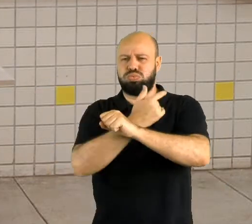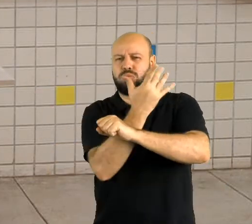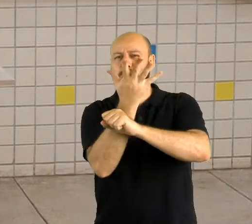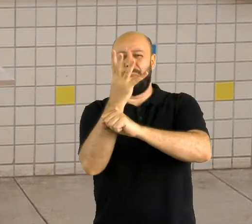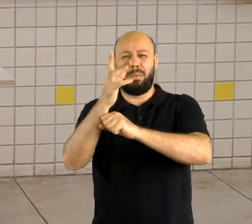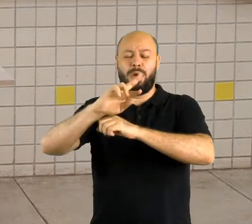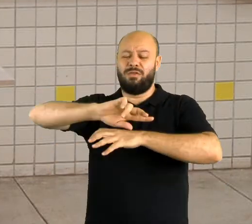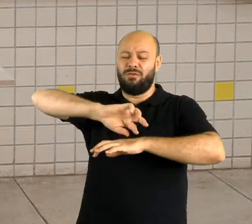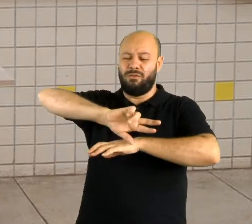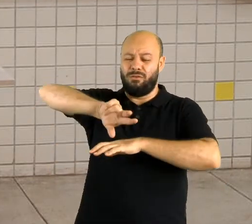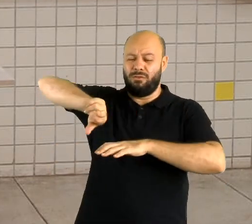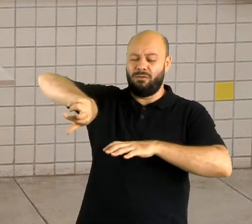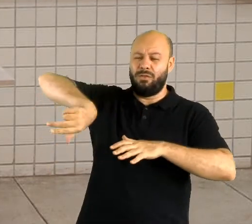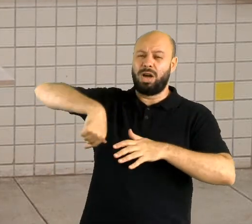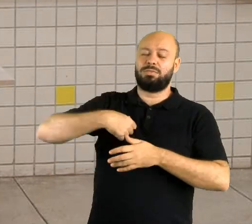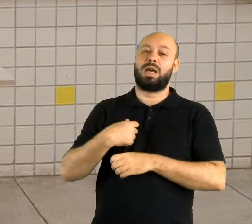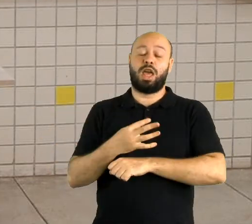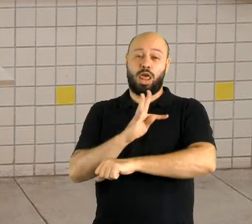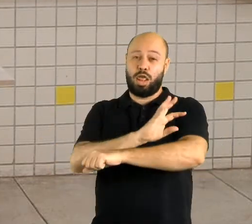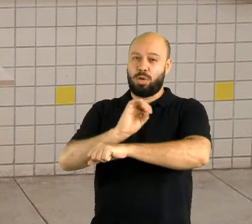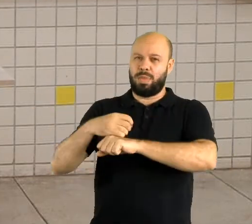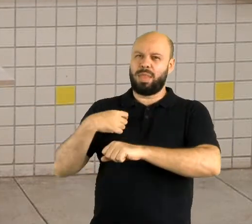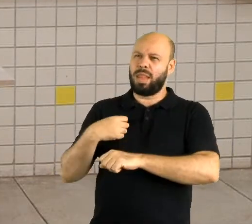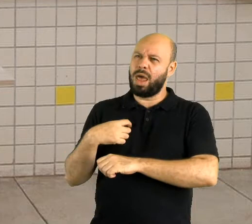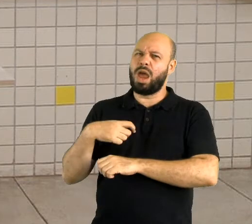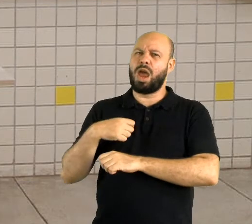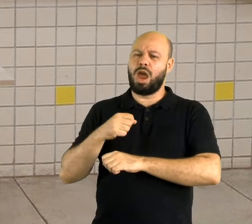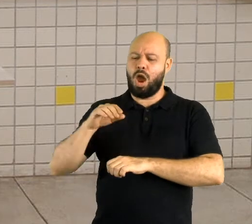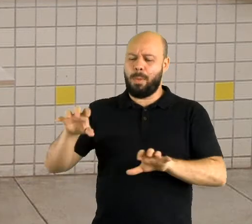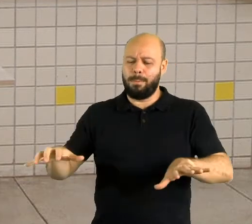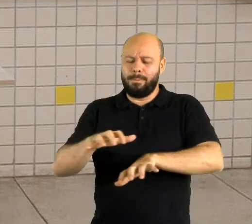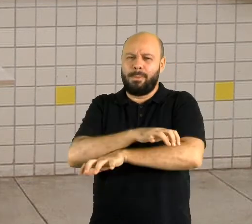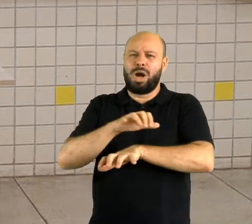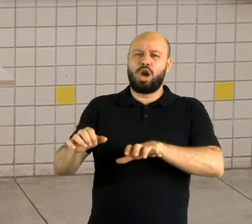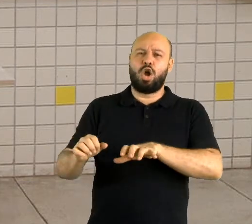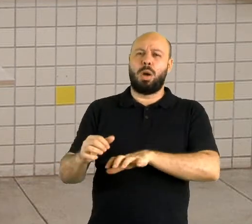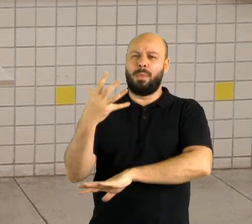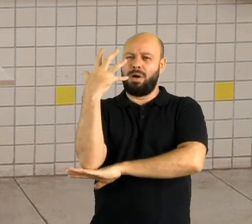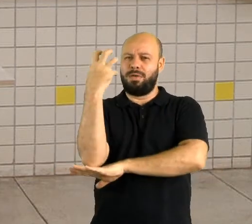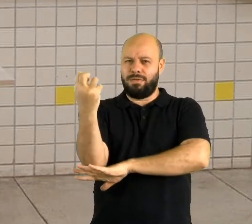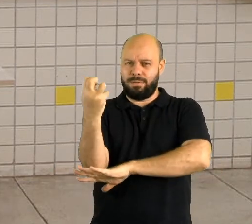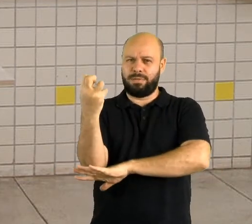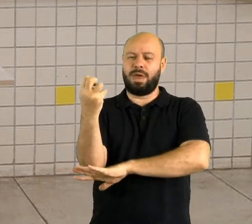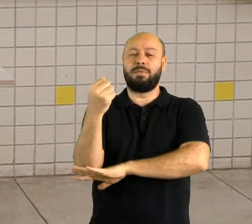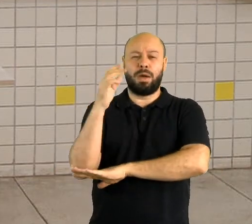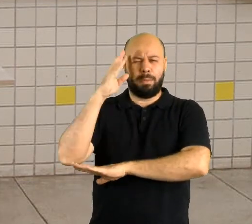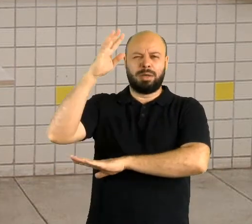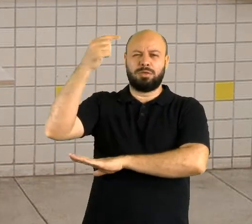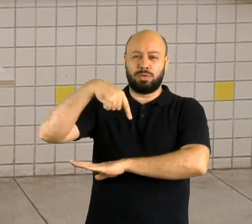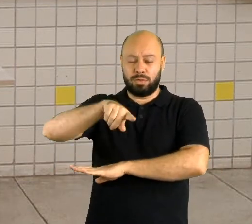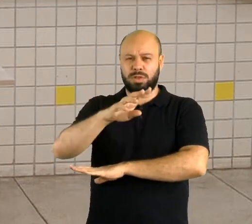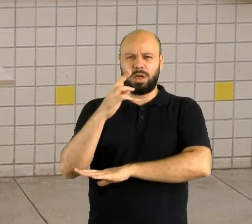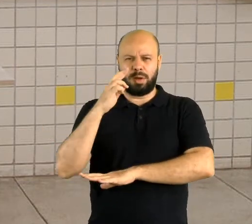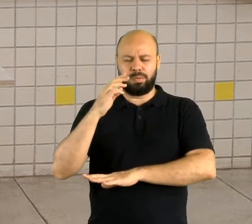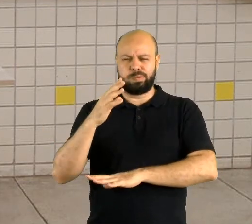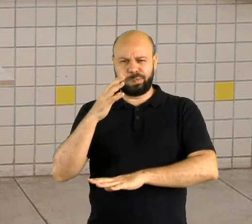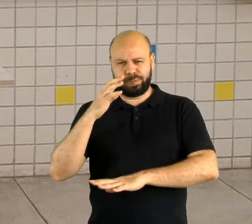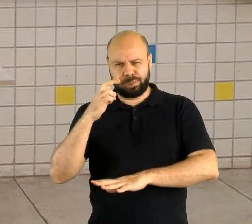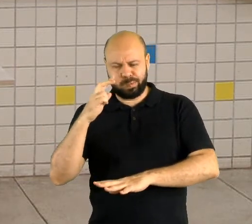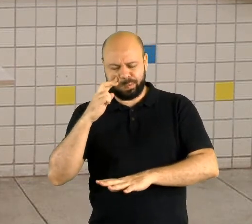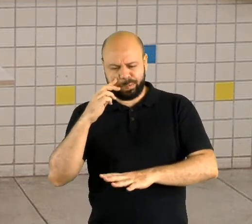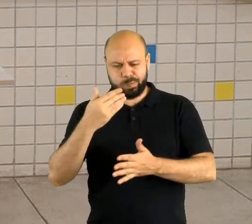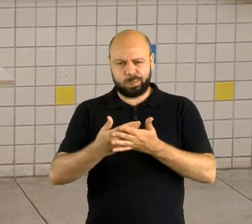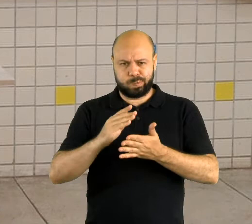Tocantins, nós temos o bioma cerrado, é o principal, vocês vão ver na próxima aula. É o principal bioma